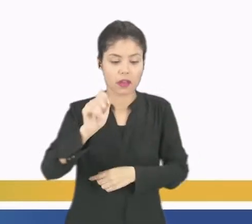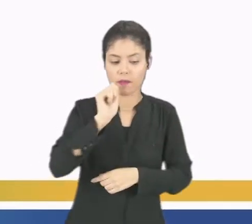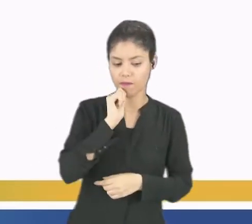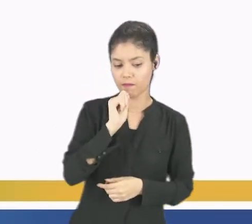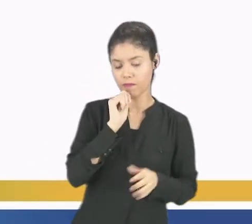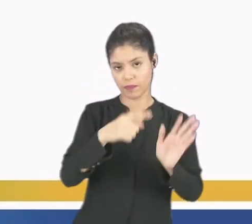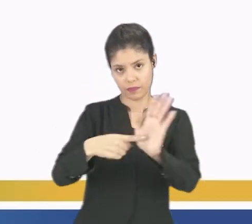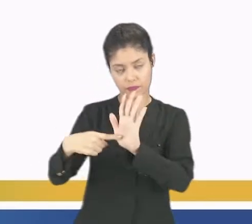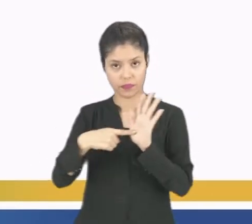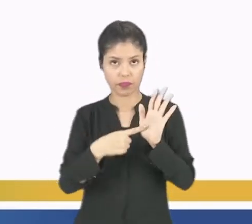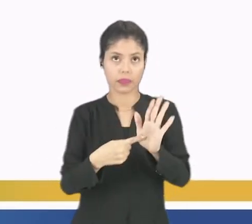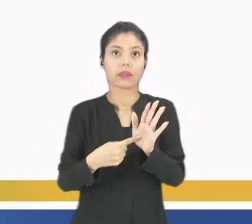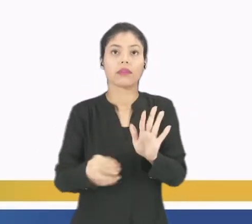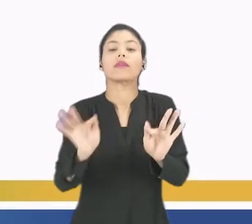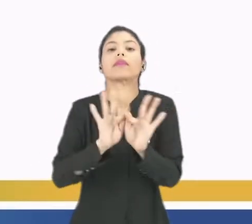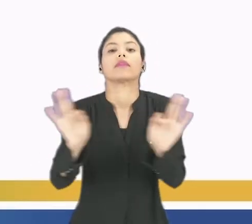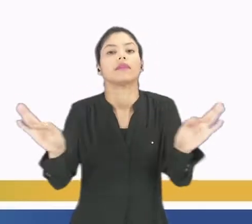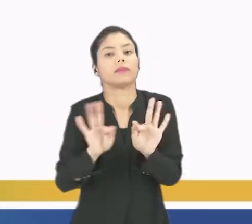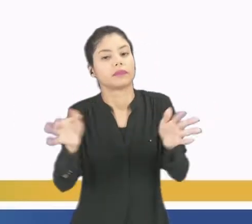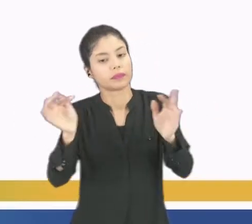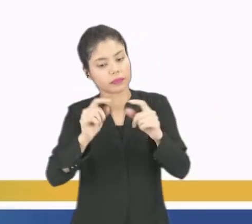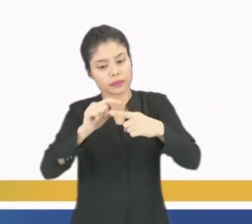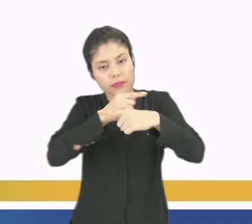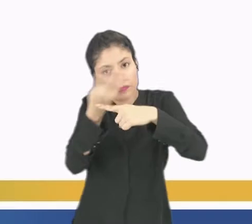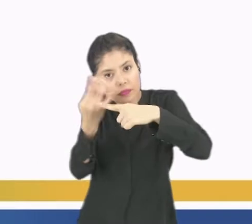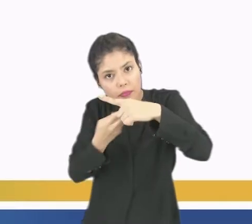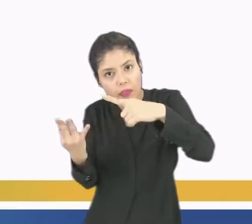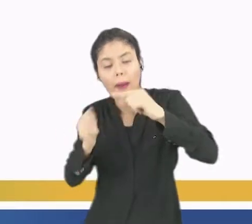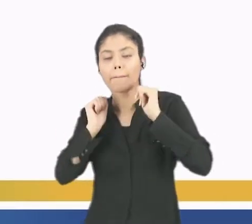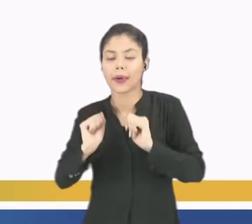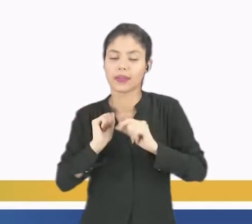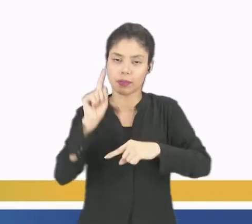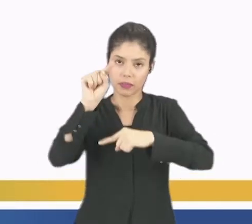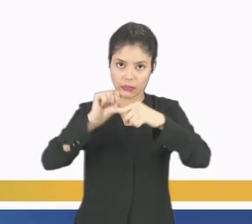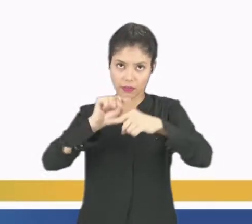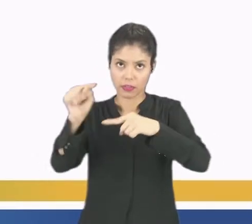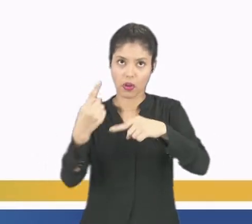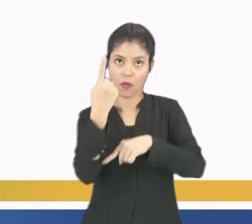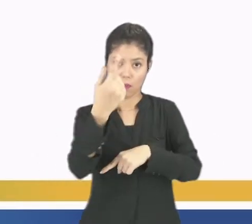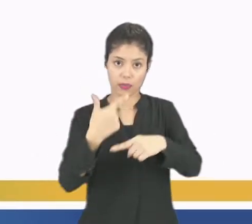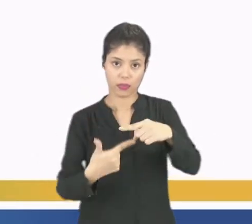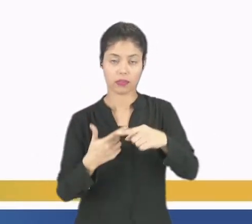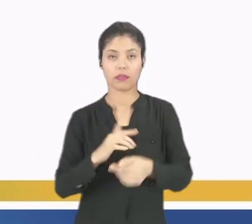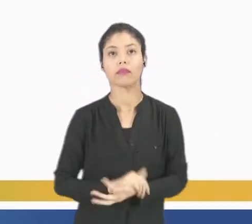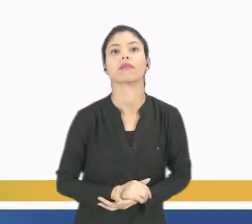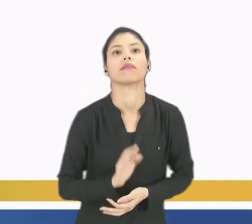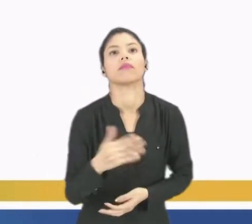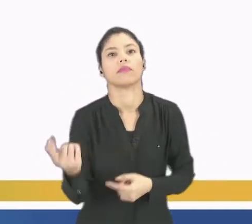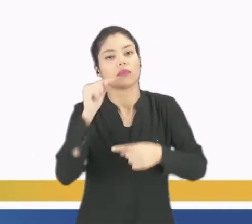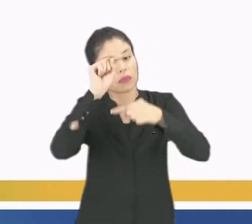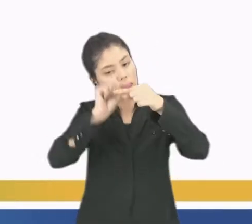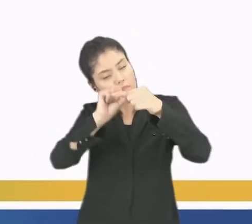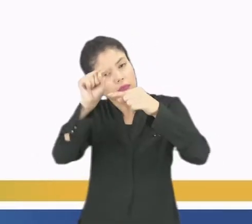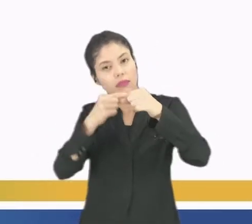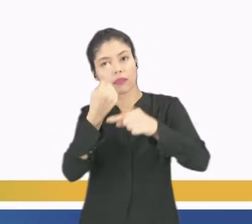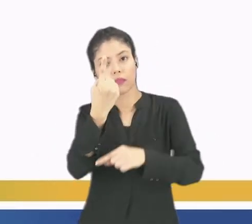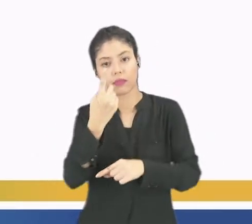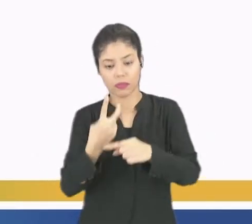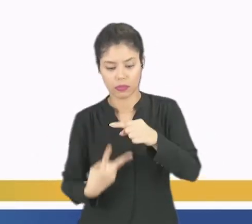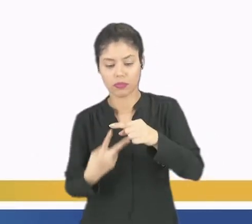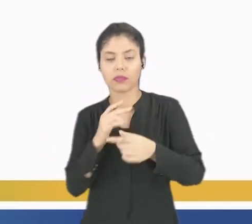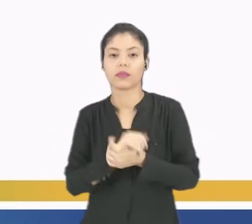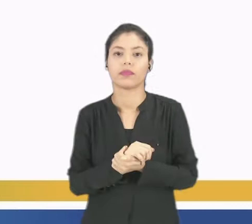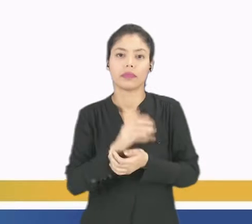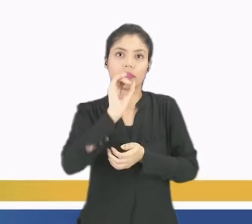dessa representação em forma de fração, podemos fazer a divisão desse 1 por 2. Quando eu divido 1 por 2, eu tenho